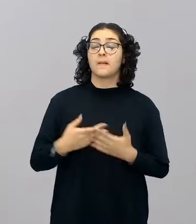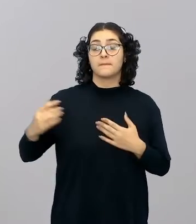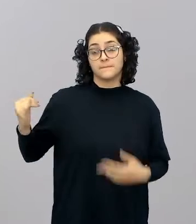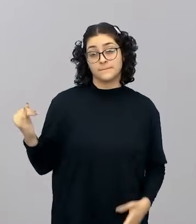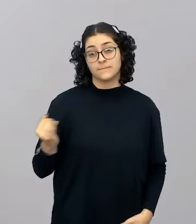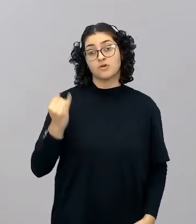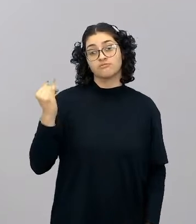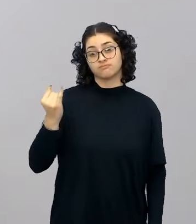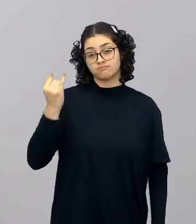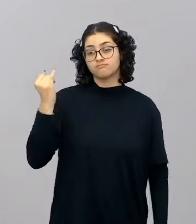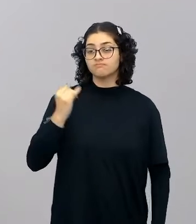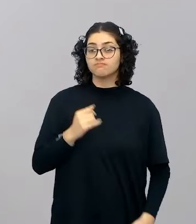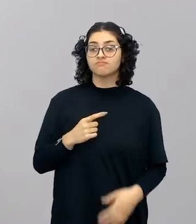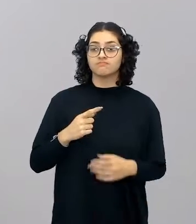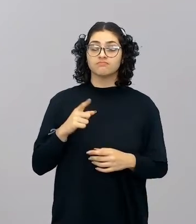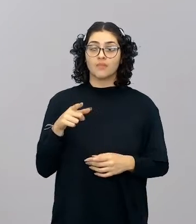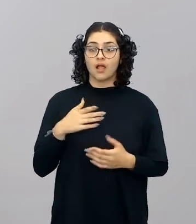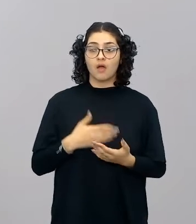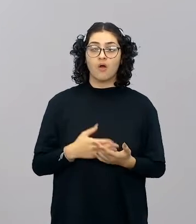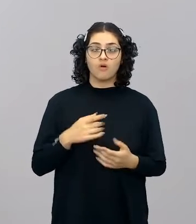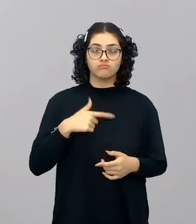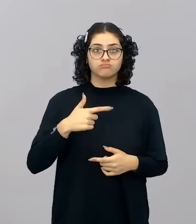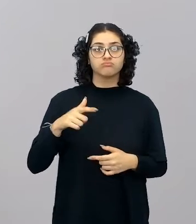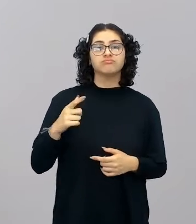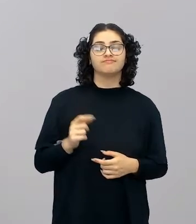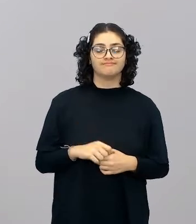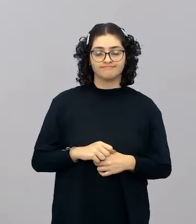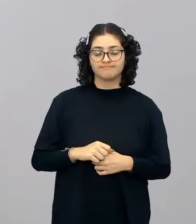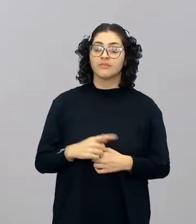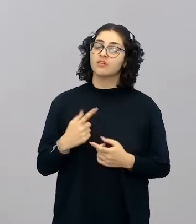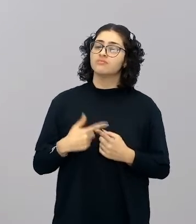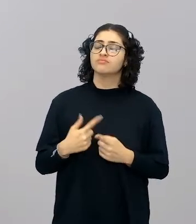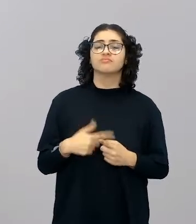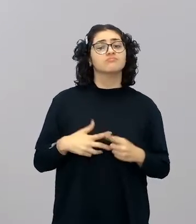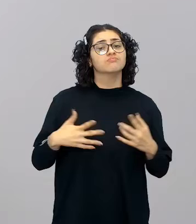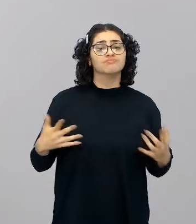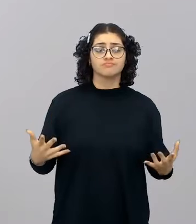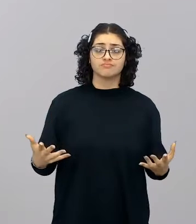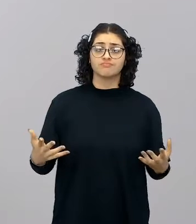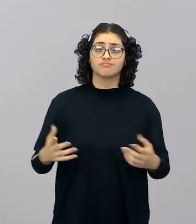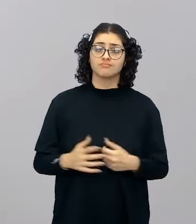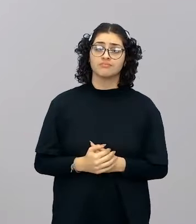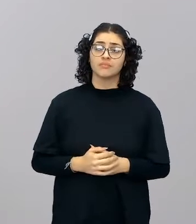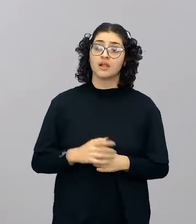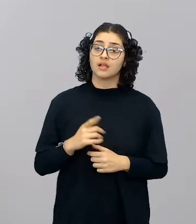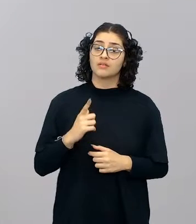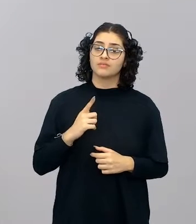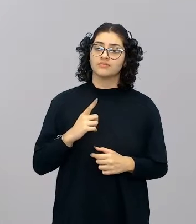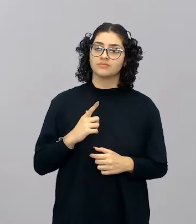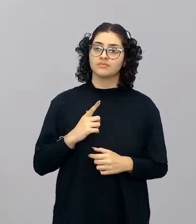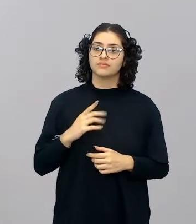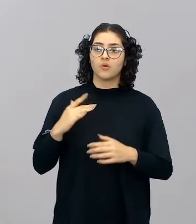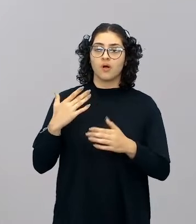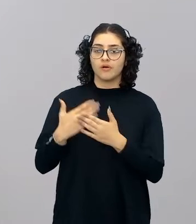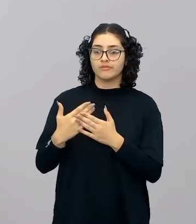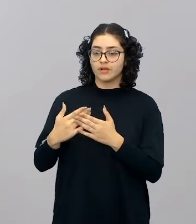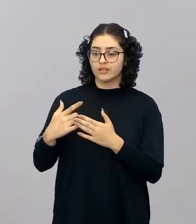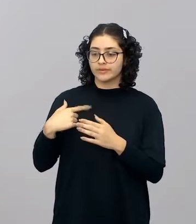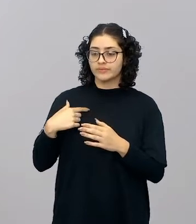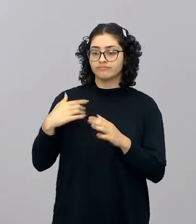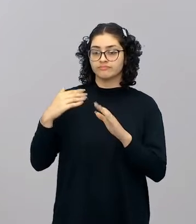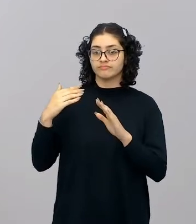importante, assim como as nossas outras aulas, justamente porque se trata aí de uma série, a gente está numa sequência